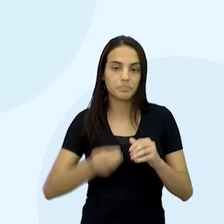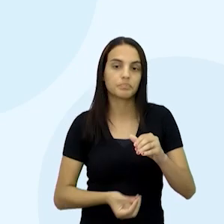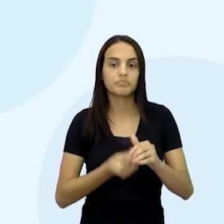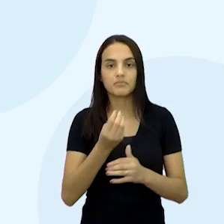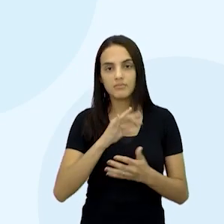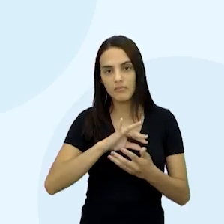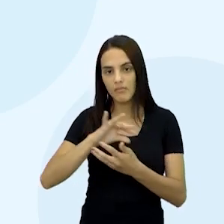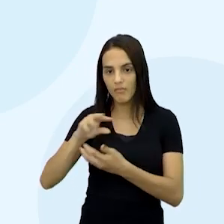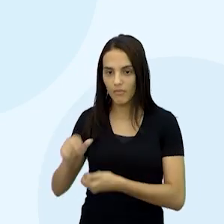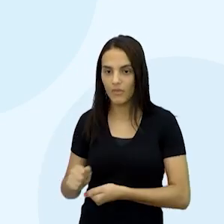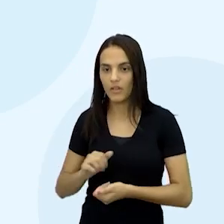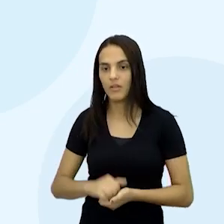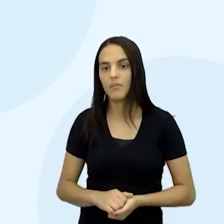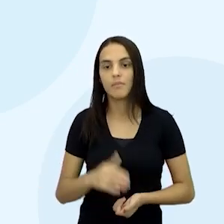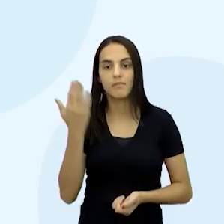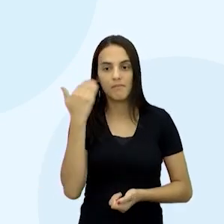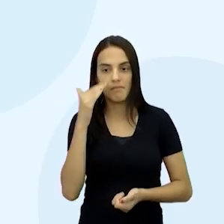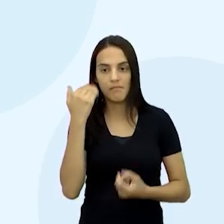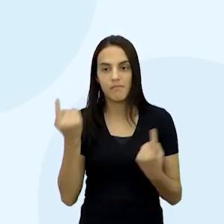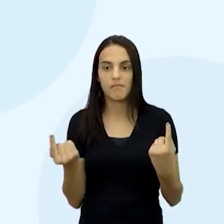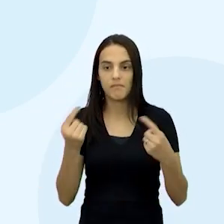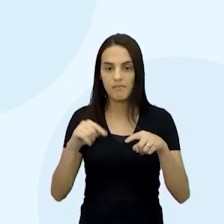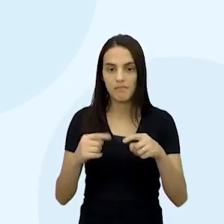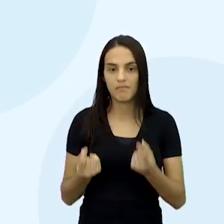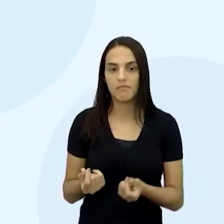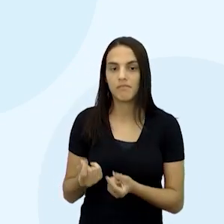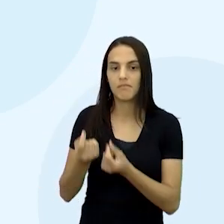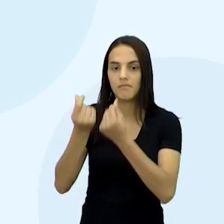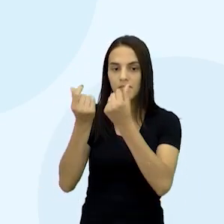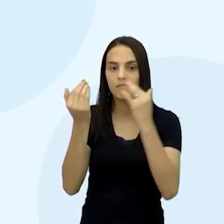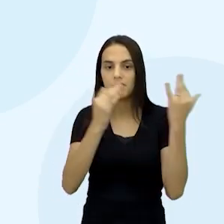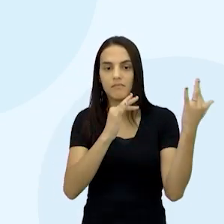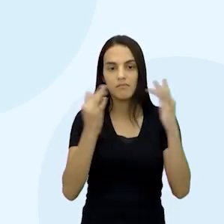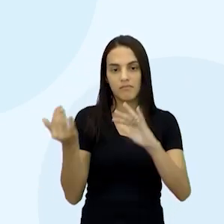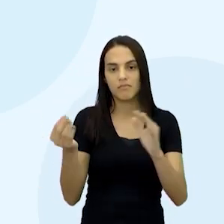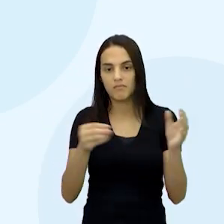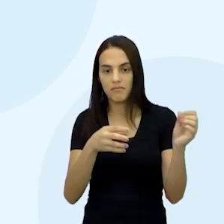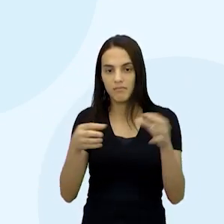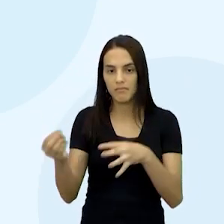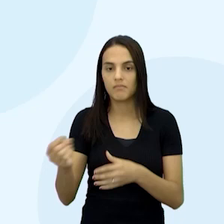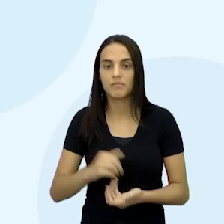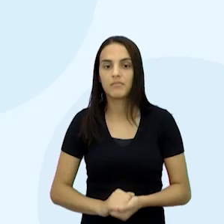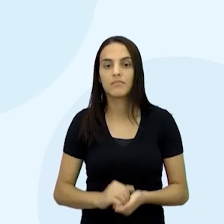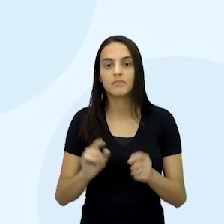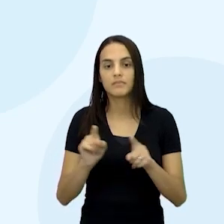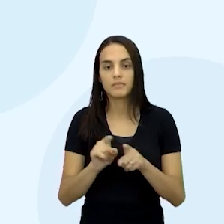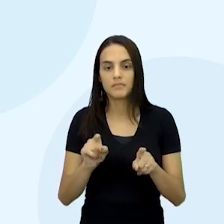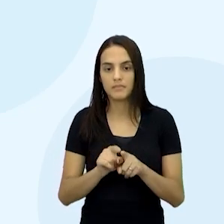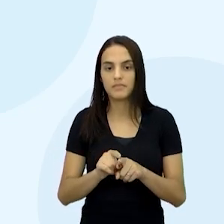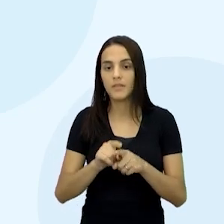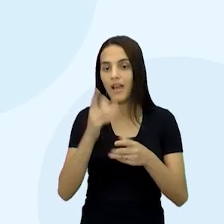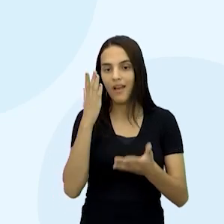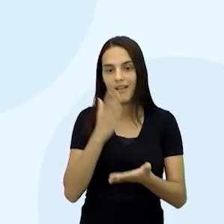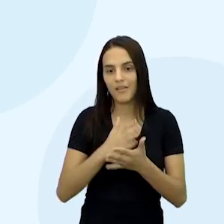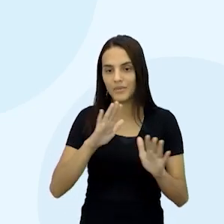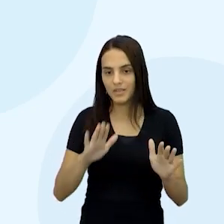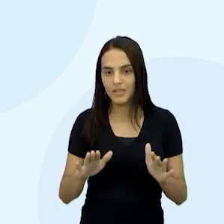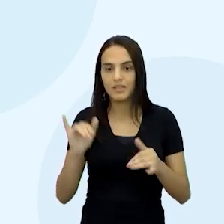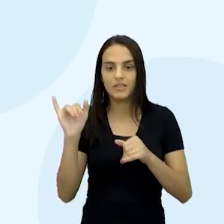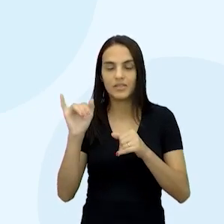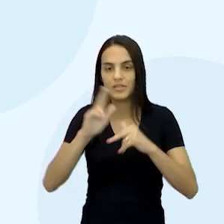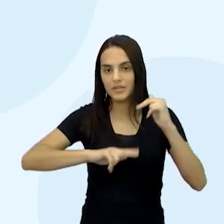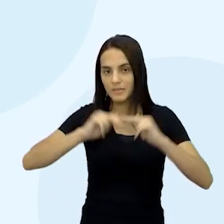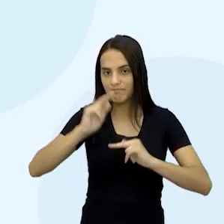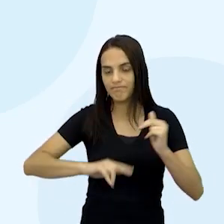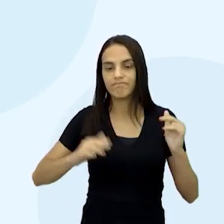evolução do planeta Terra. Entender os desafios econômicos e ambientais atuais, como o esgotamento dos